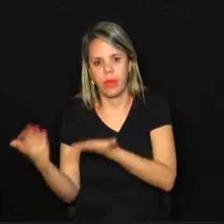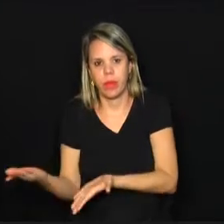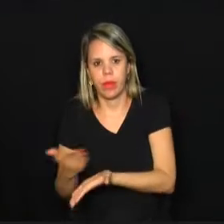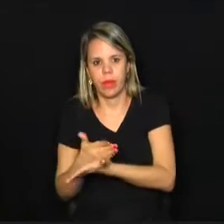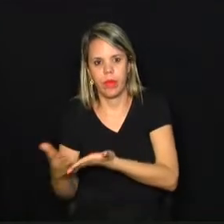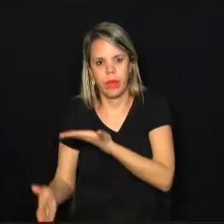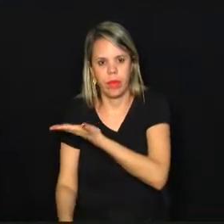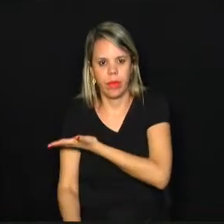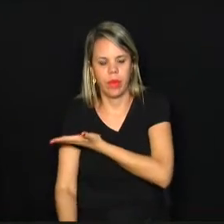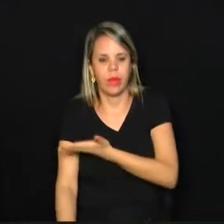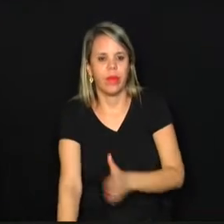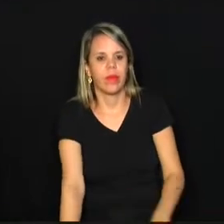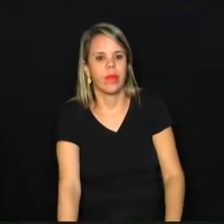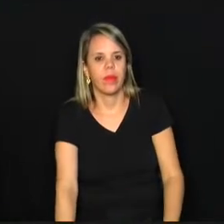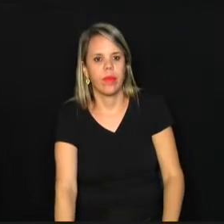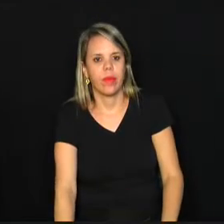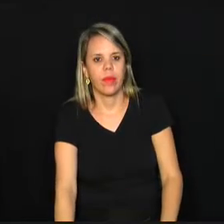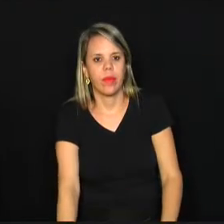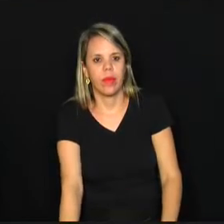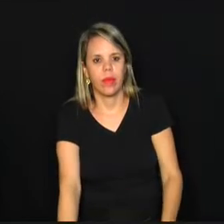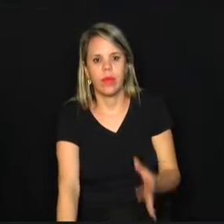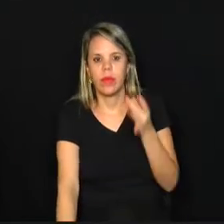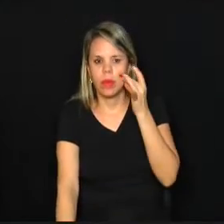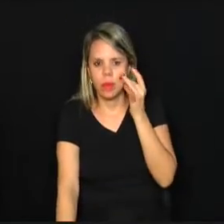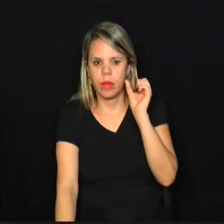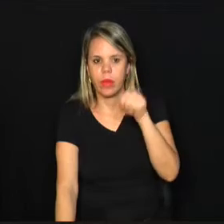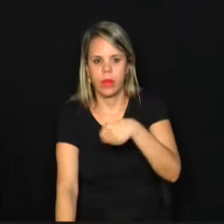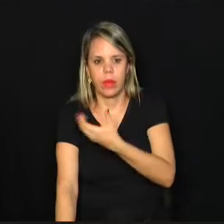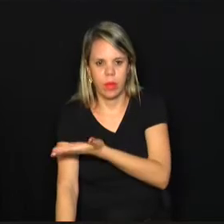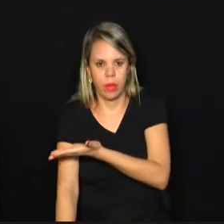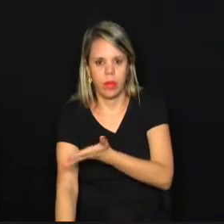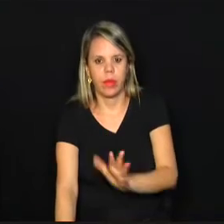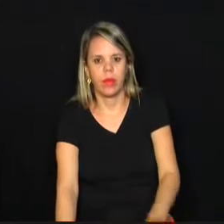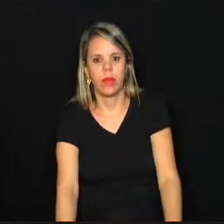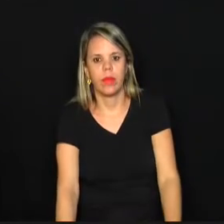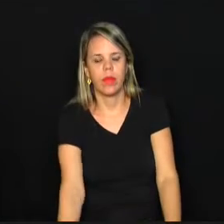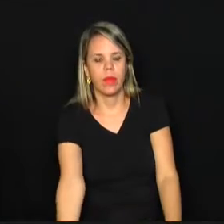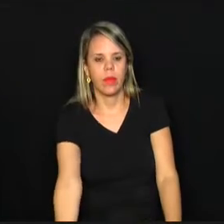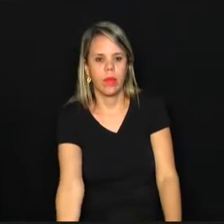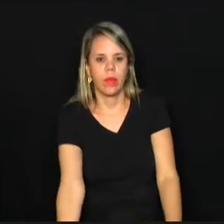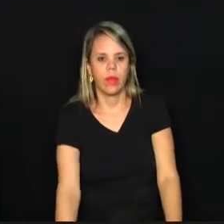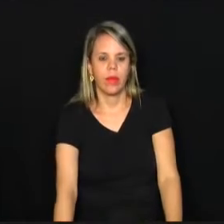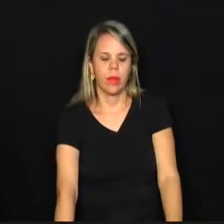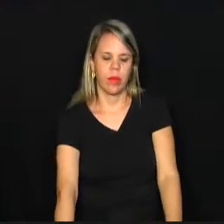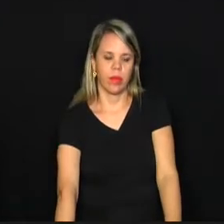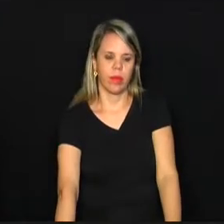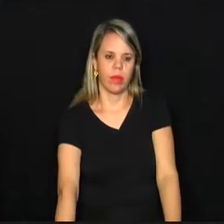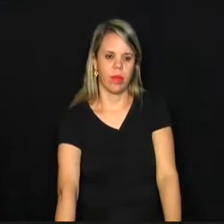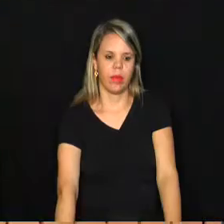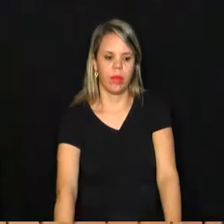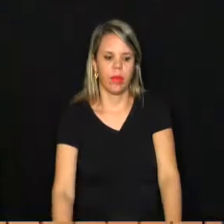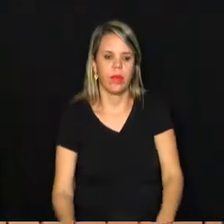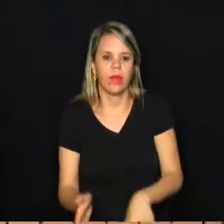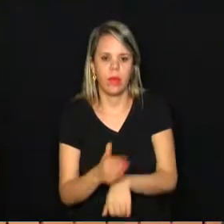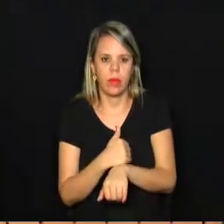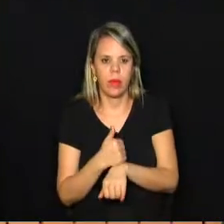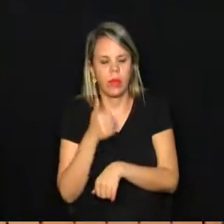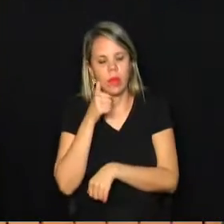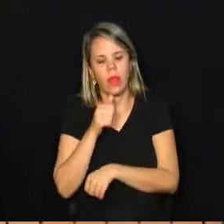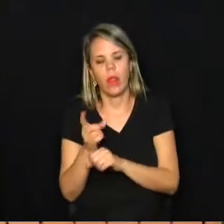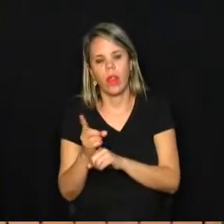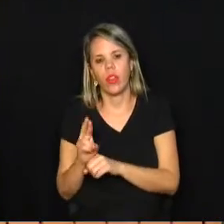inicial. Doutora Daniela, acho que está presente, sim. Doutora Daniela, antes da doutora